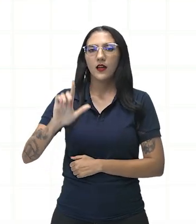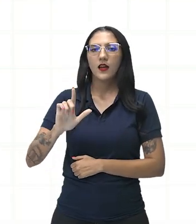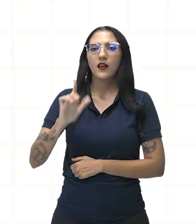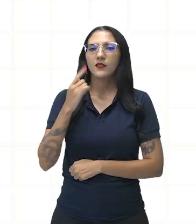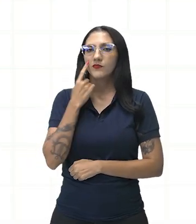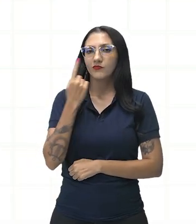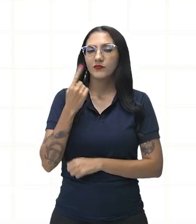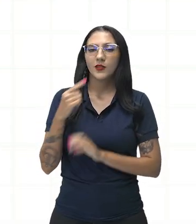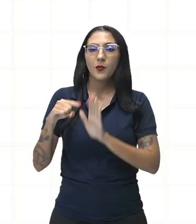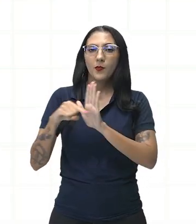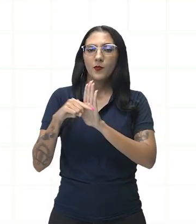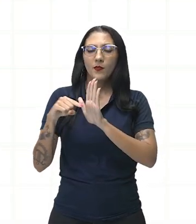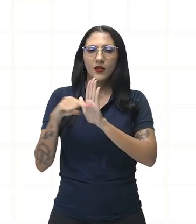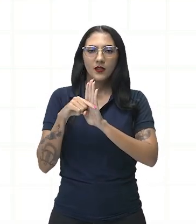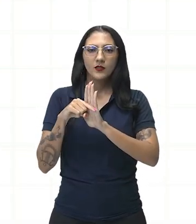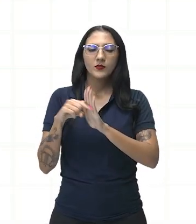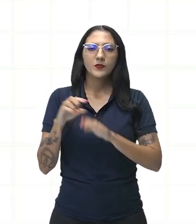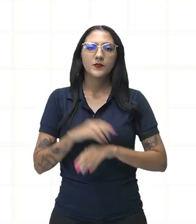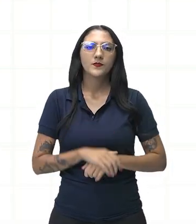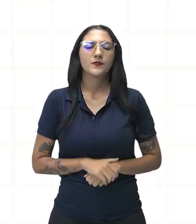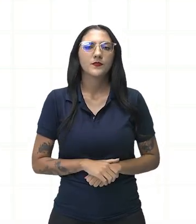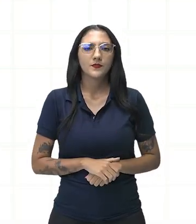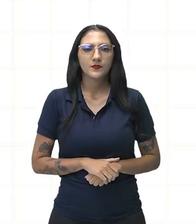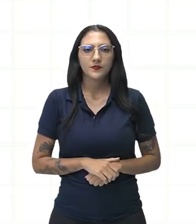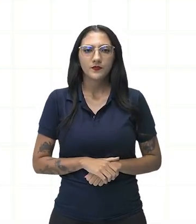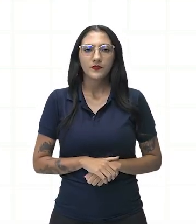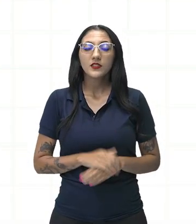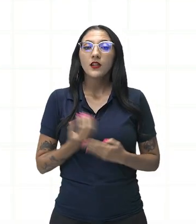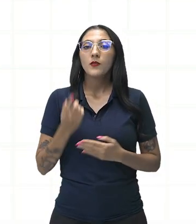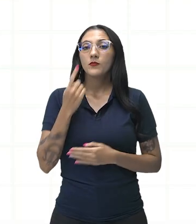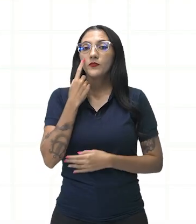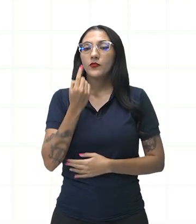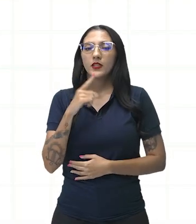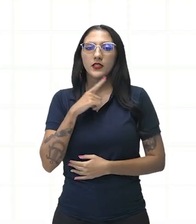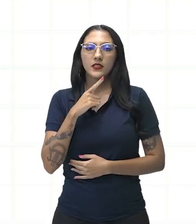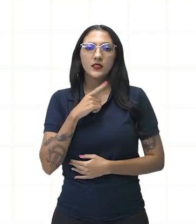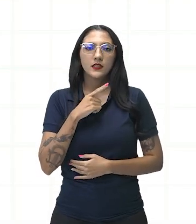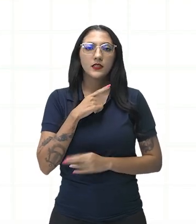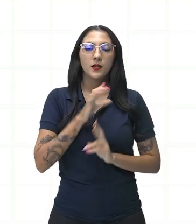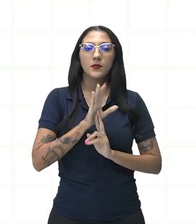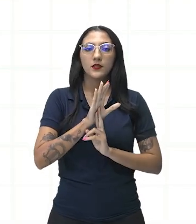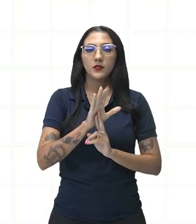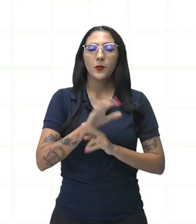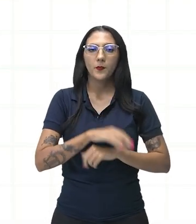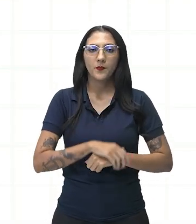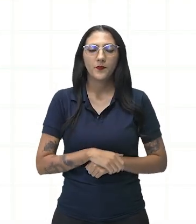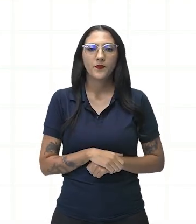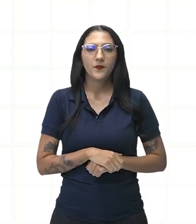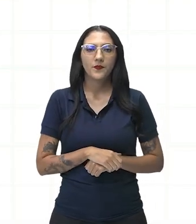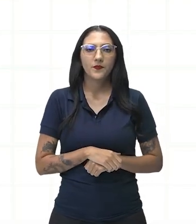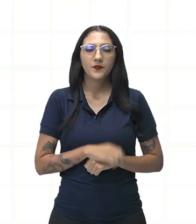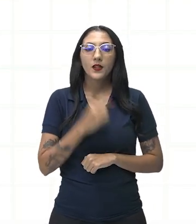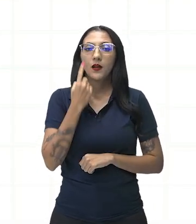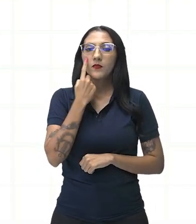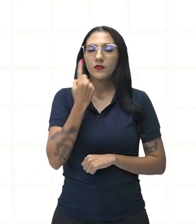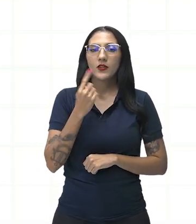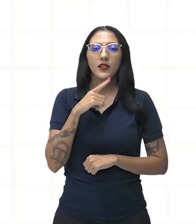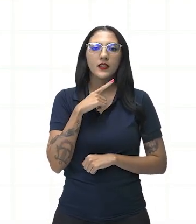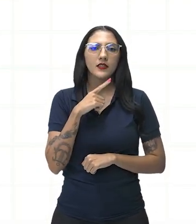representado aqui no símbolo. Então, nós temos a representação de um cátion, que é quando temos ele